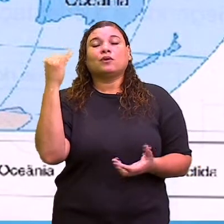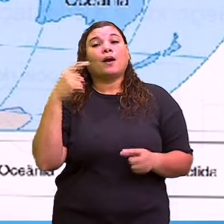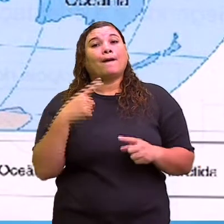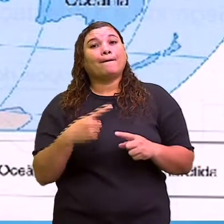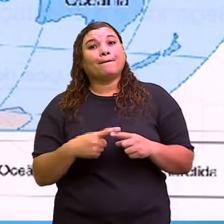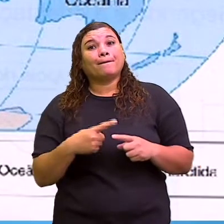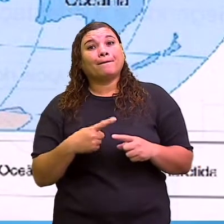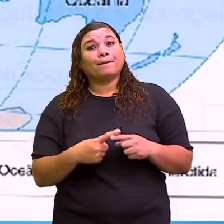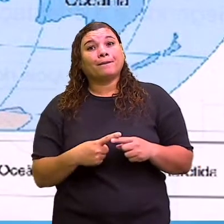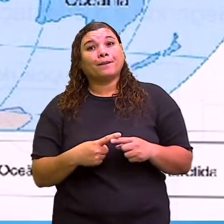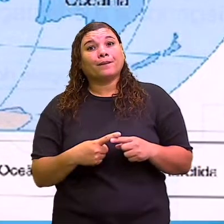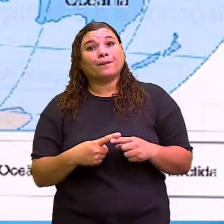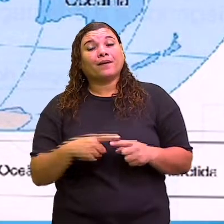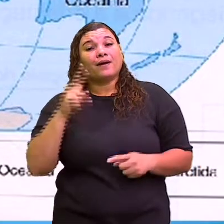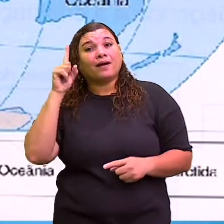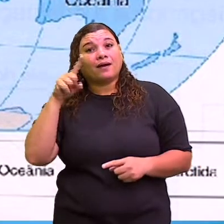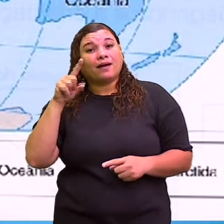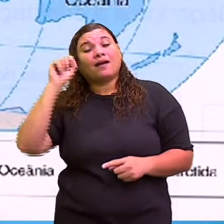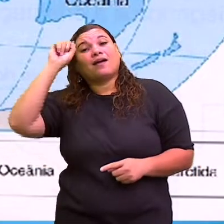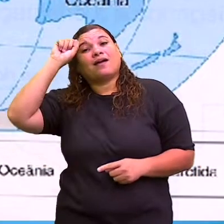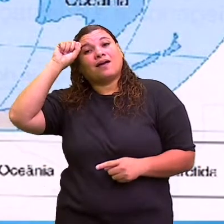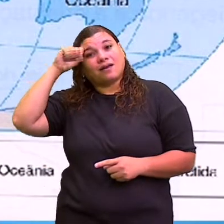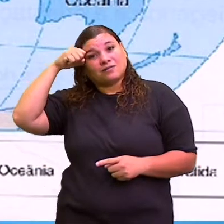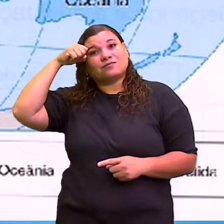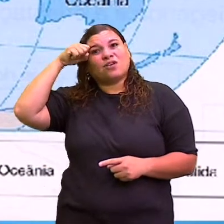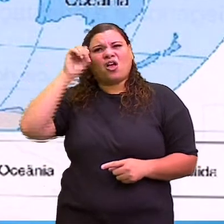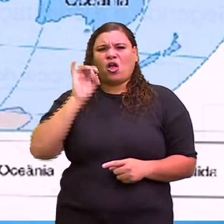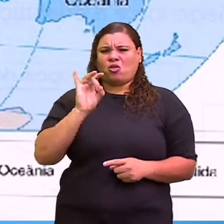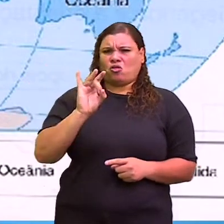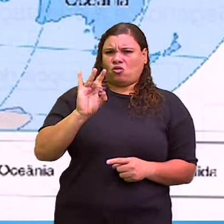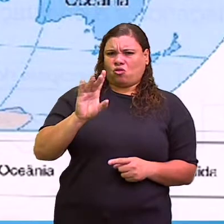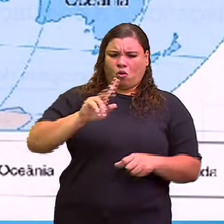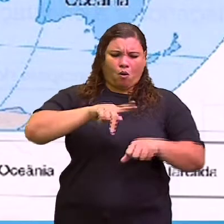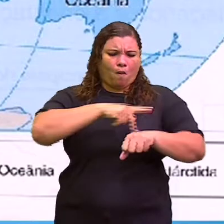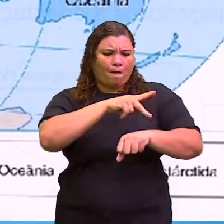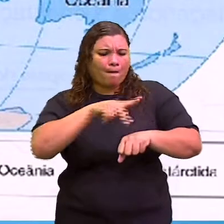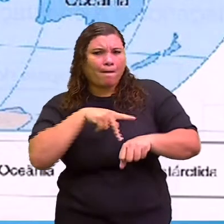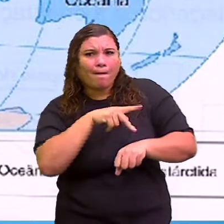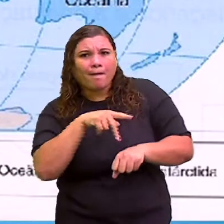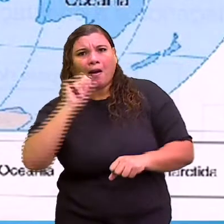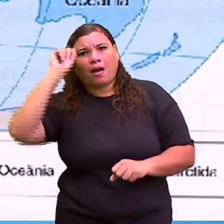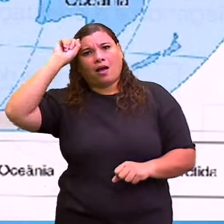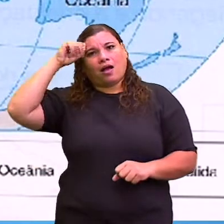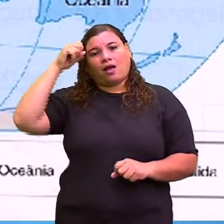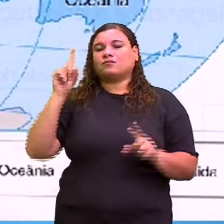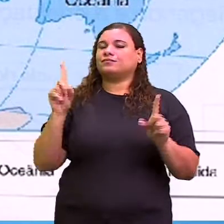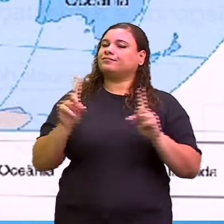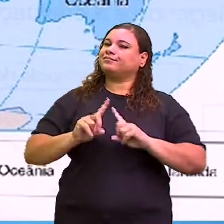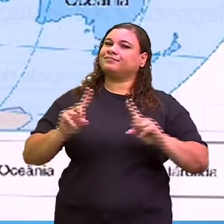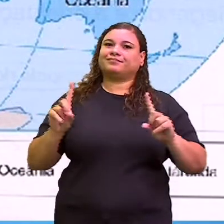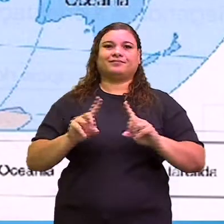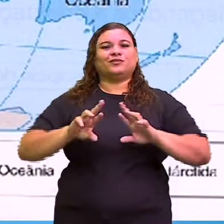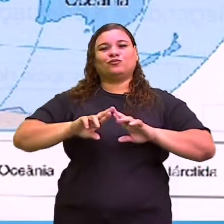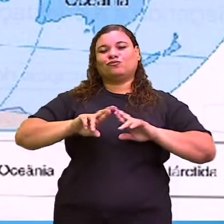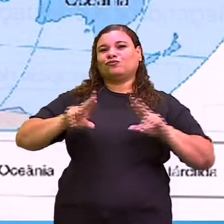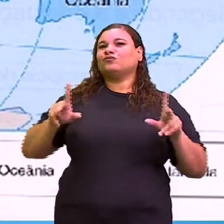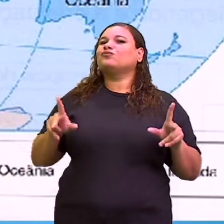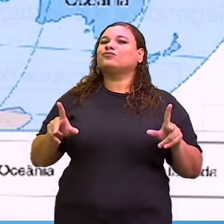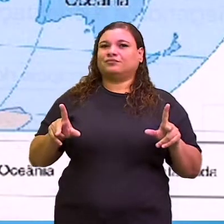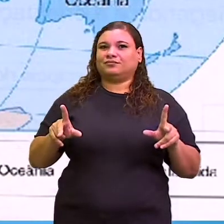continente africano, tá? Não é o país África, é o continente